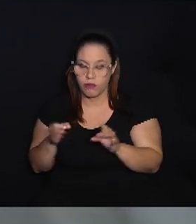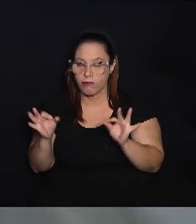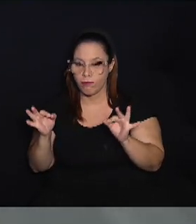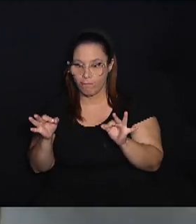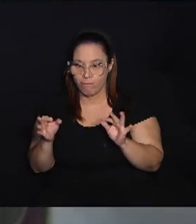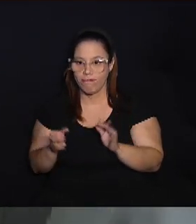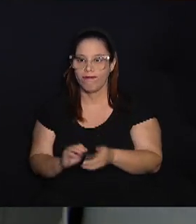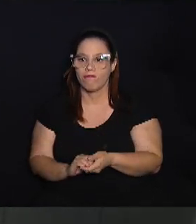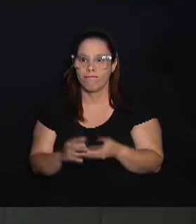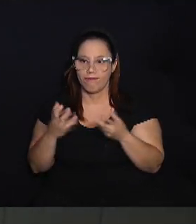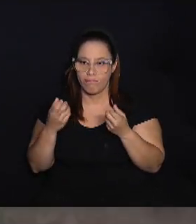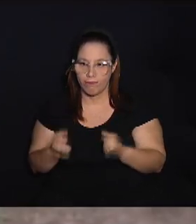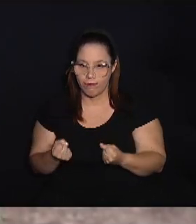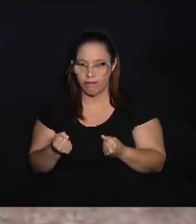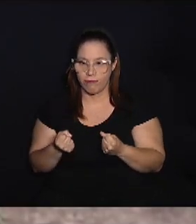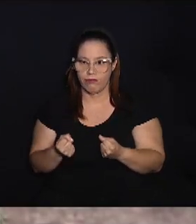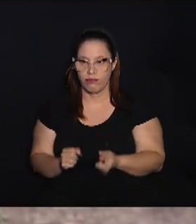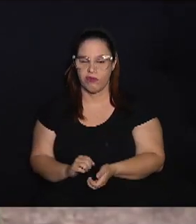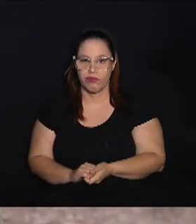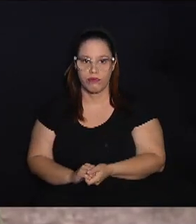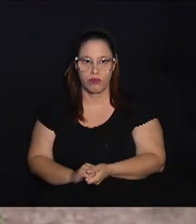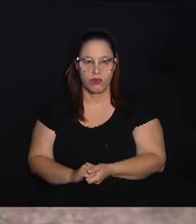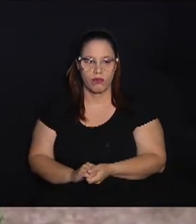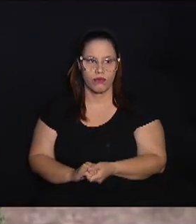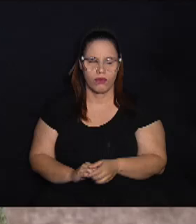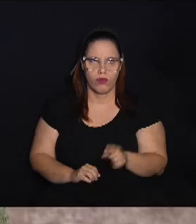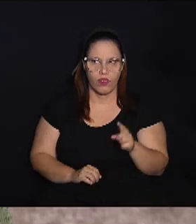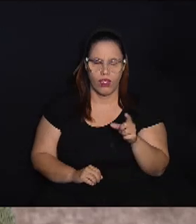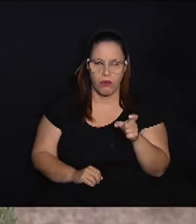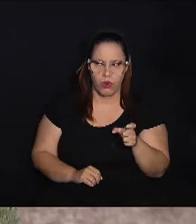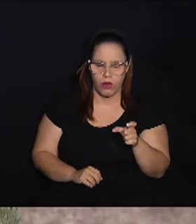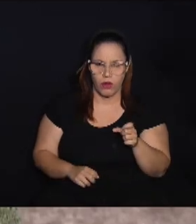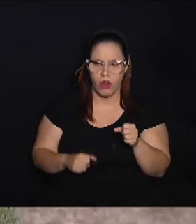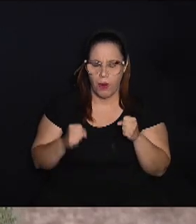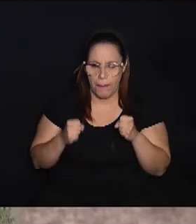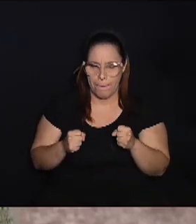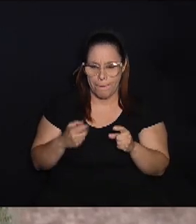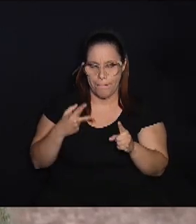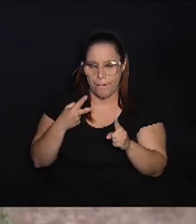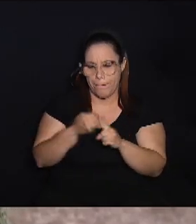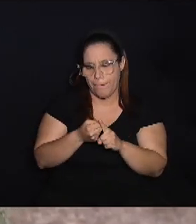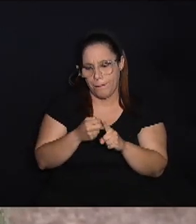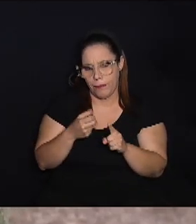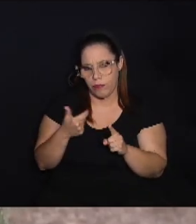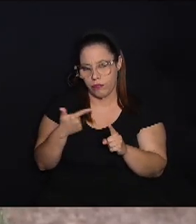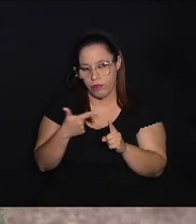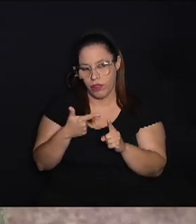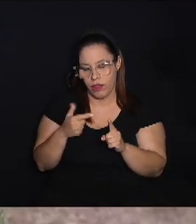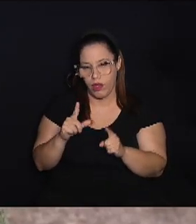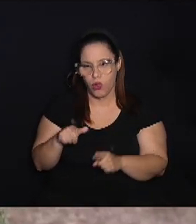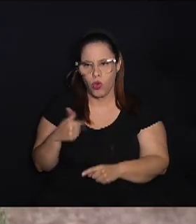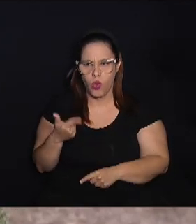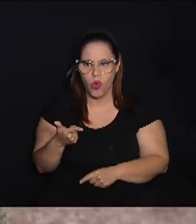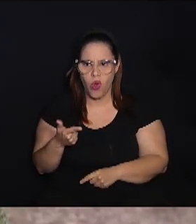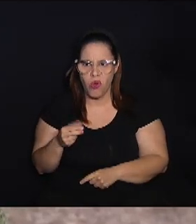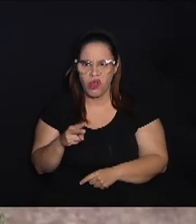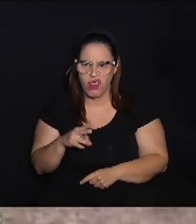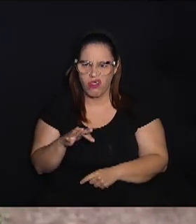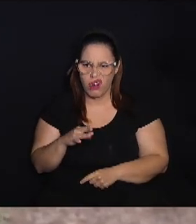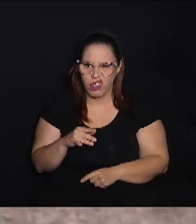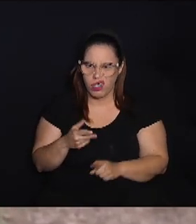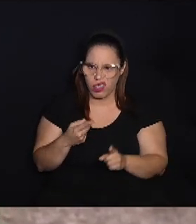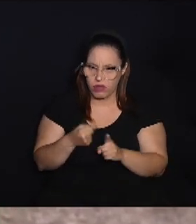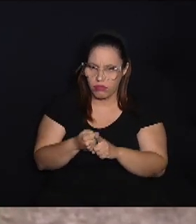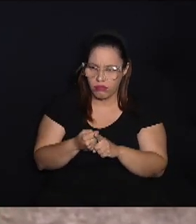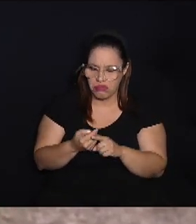com tranquilidade. E a pessoa pode tomar essa dose, a segunda dose da vacina contra a dengue com outras vacinas? É possível